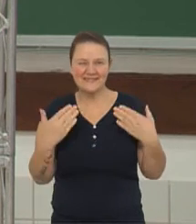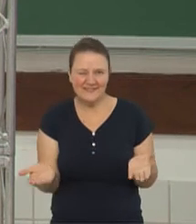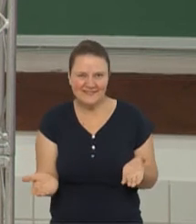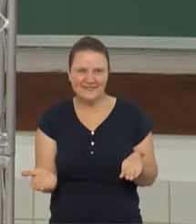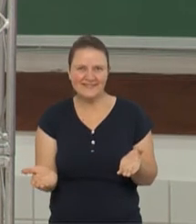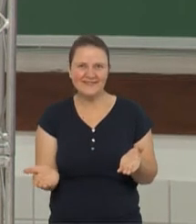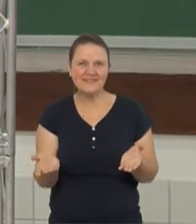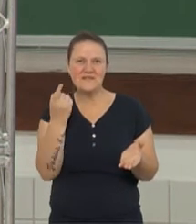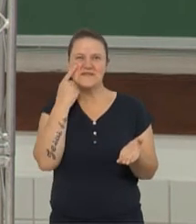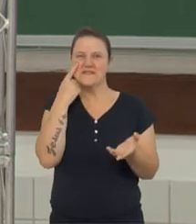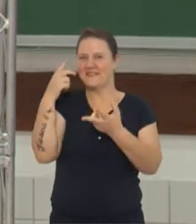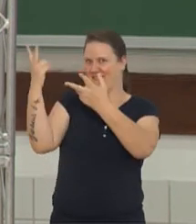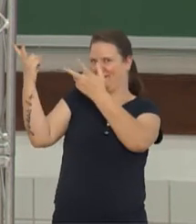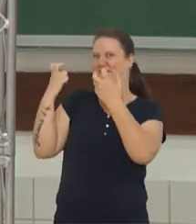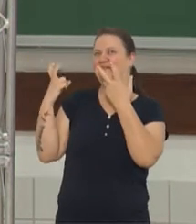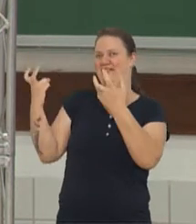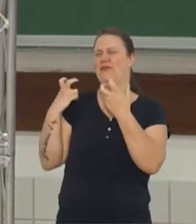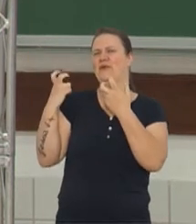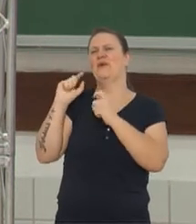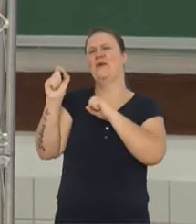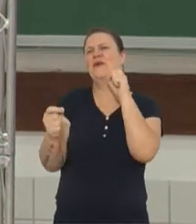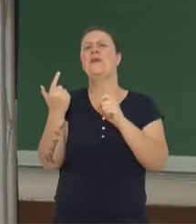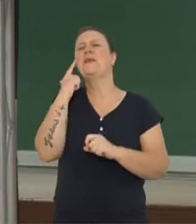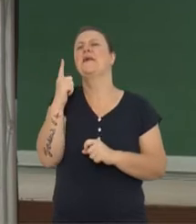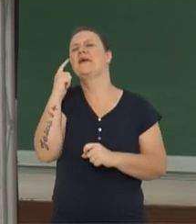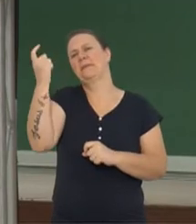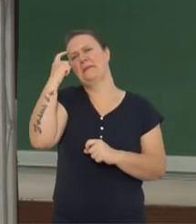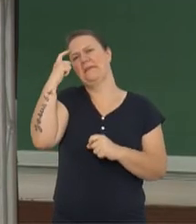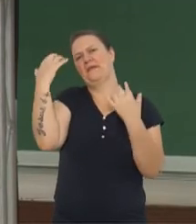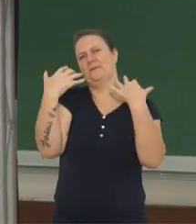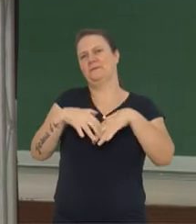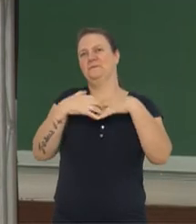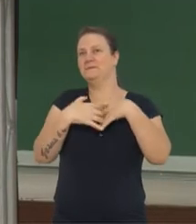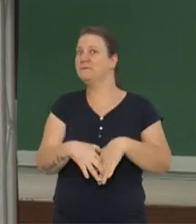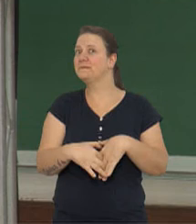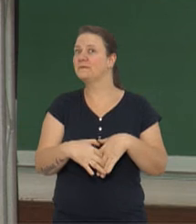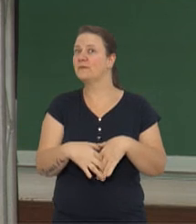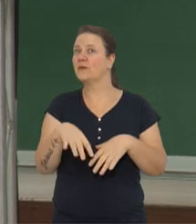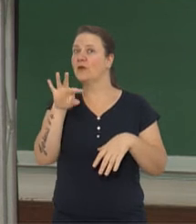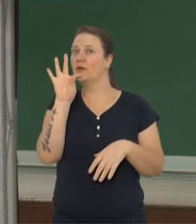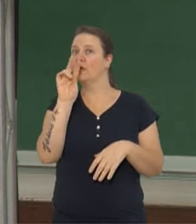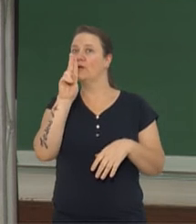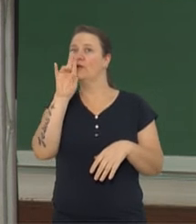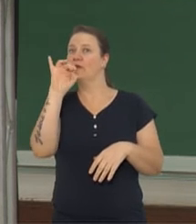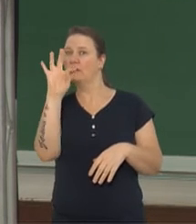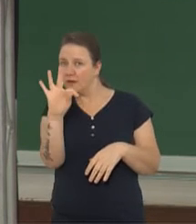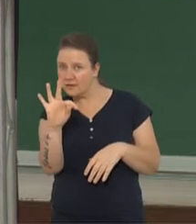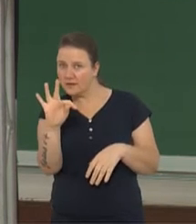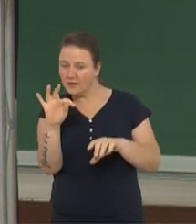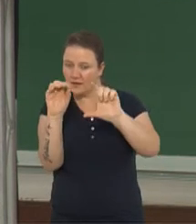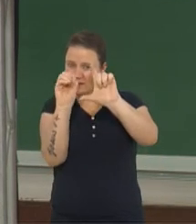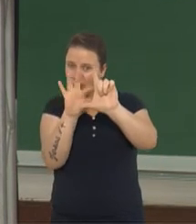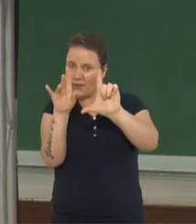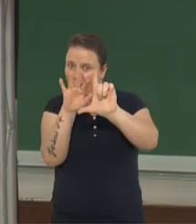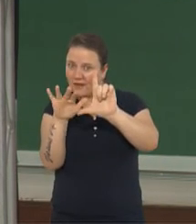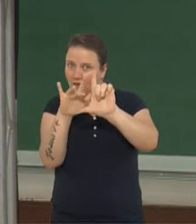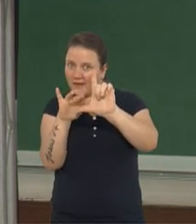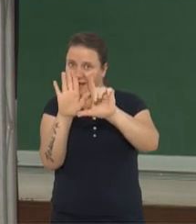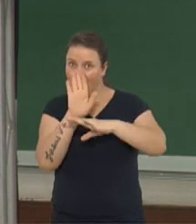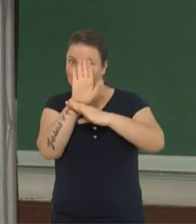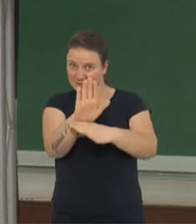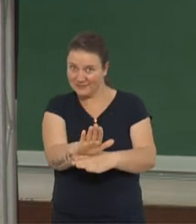Volvemos a ver o que vocês conseguiram pensar sobre essas expressõezinhas. O código ajudou vocês um pouquinho? Espero que